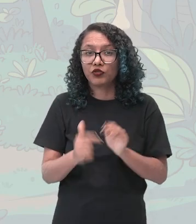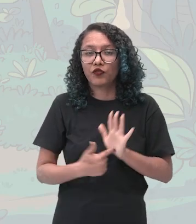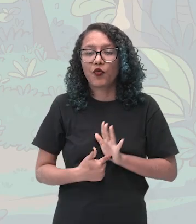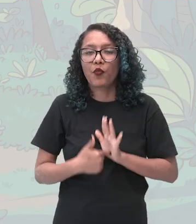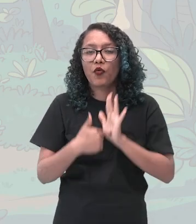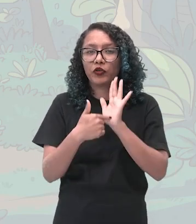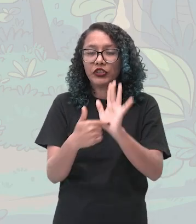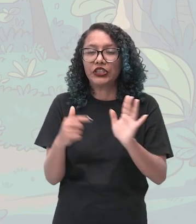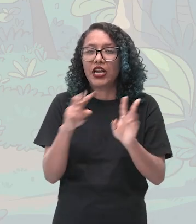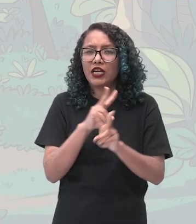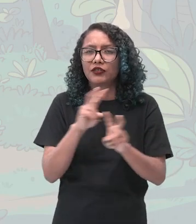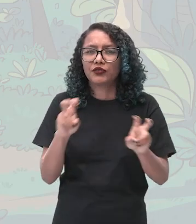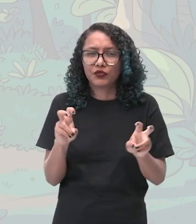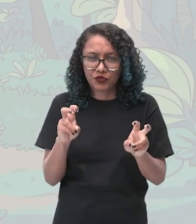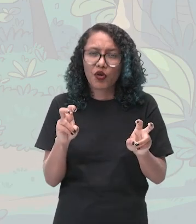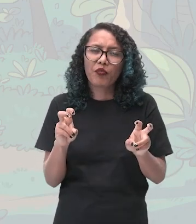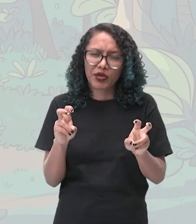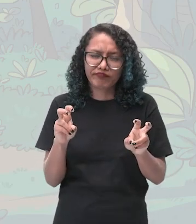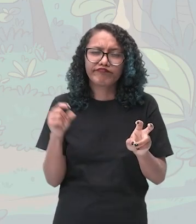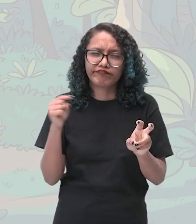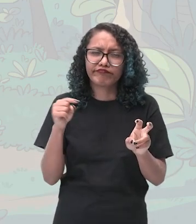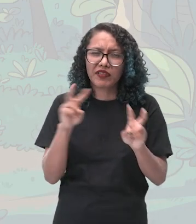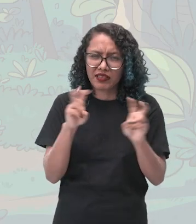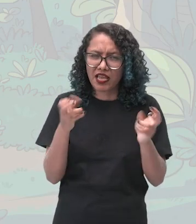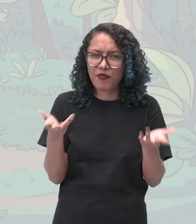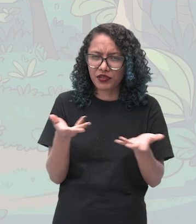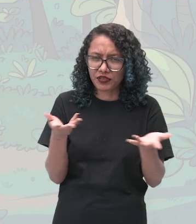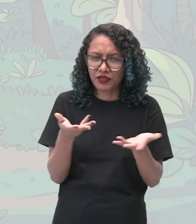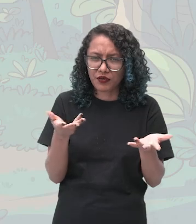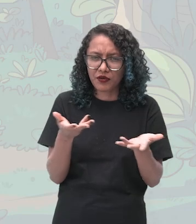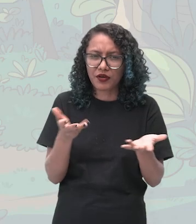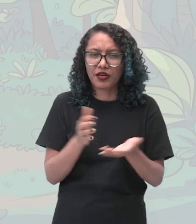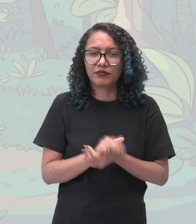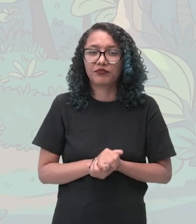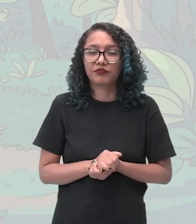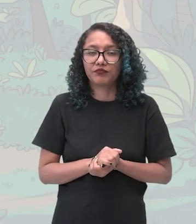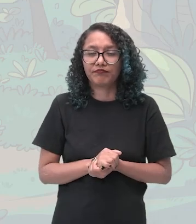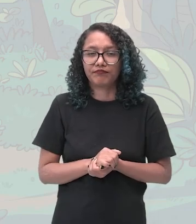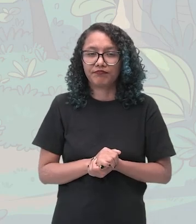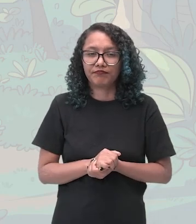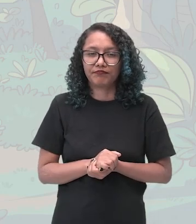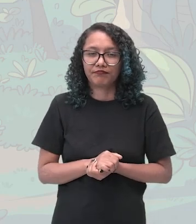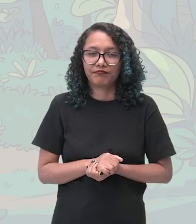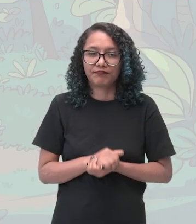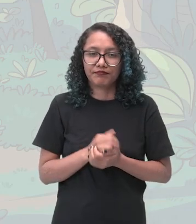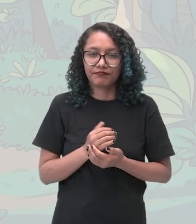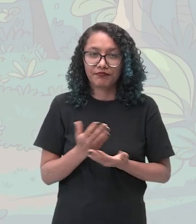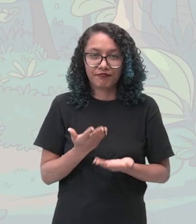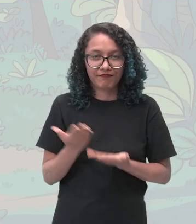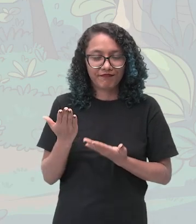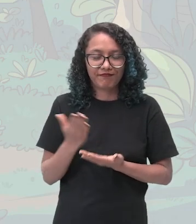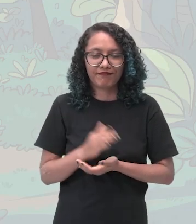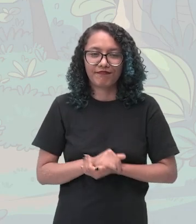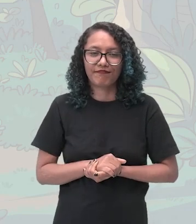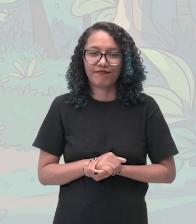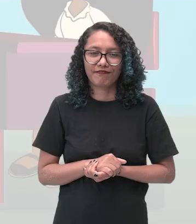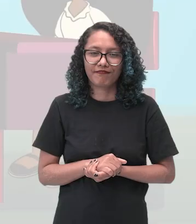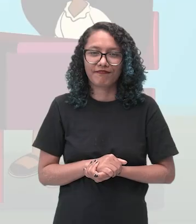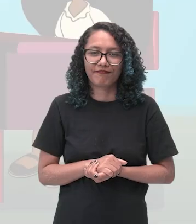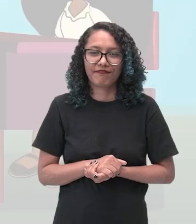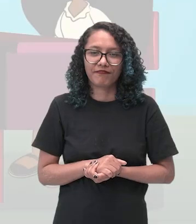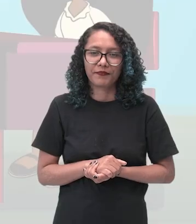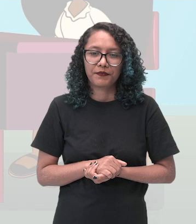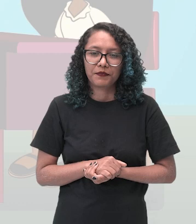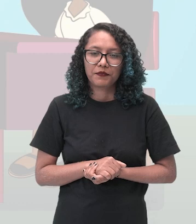vocês sobre este assunto que nós estamos abordando, os direitos humanos e as mudanças climáticas. Assiste aí.